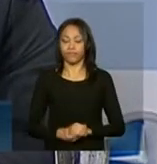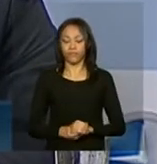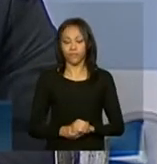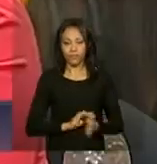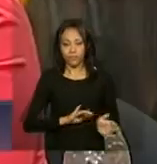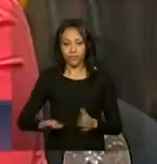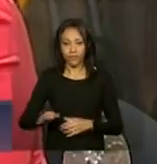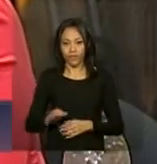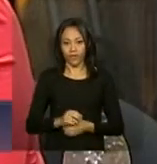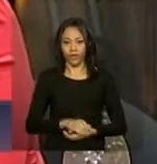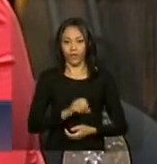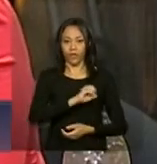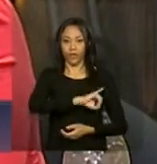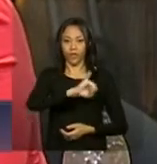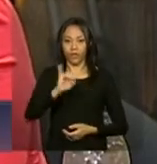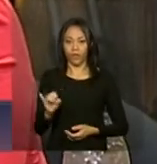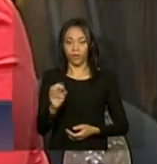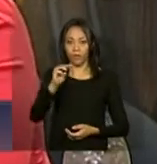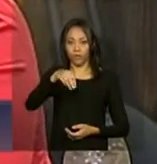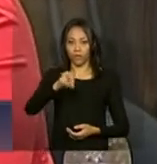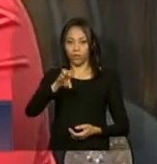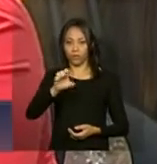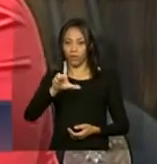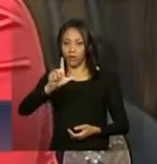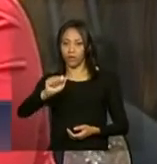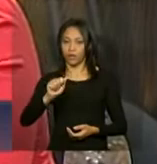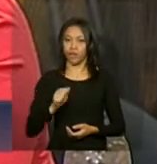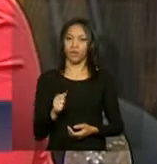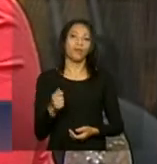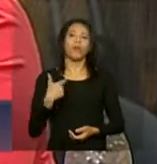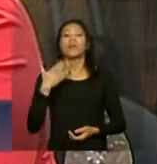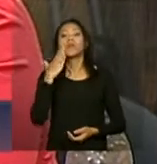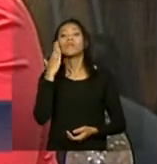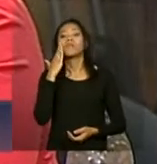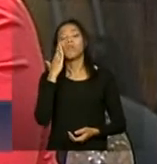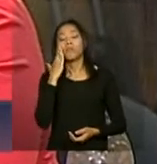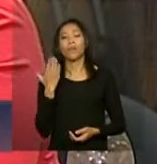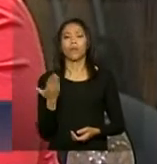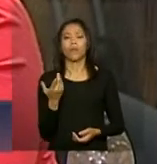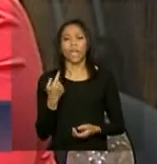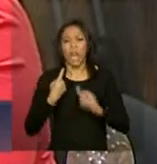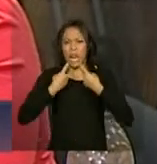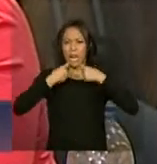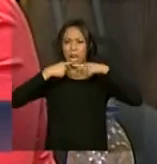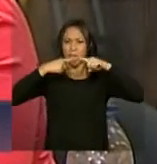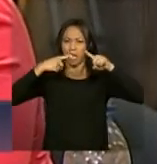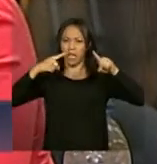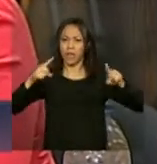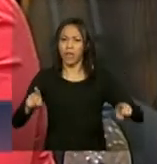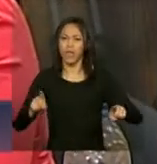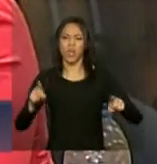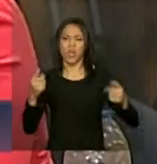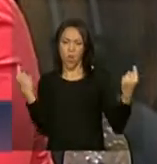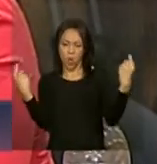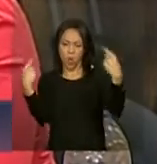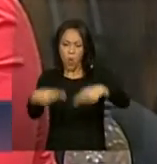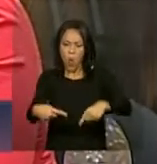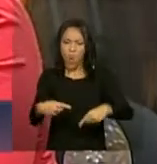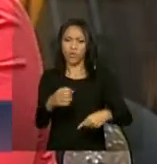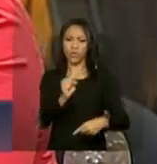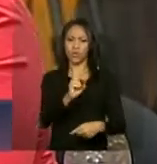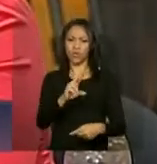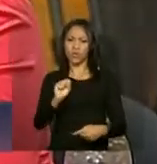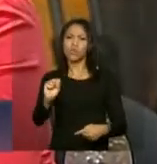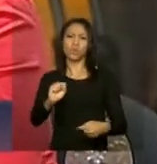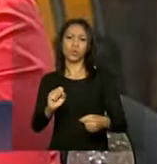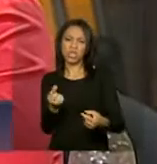Oi, Manuela Borges, Rede TV. Ministro, queria saber, com relação às denúncias de fraudes contra o SUS, o que o Ministério da